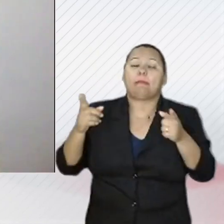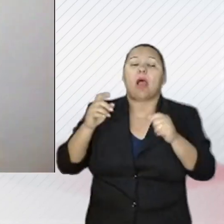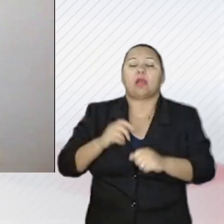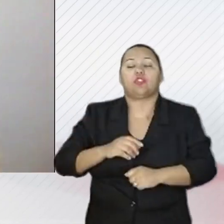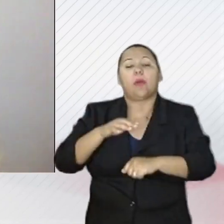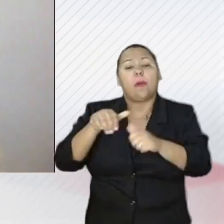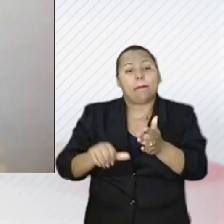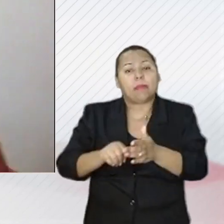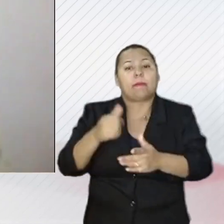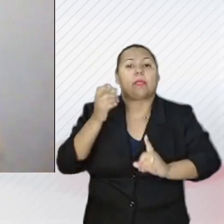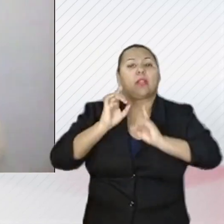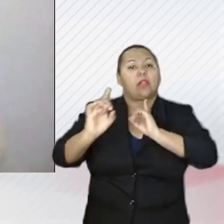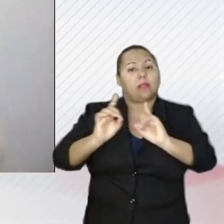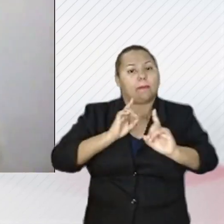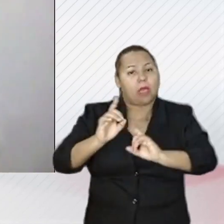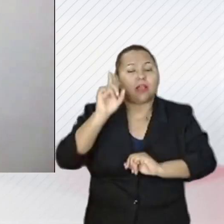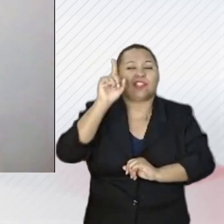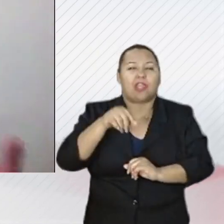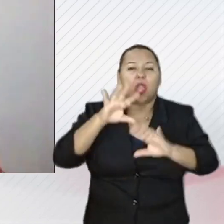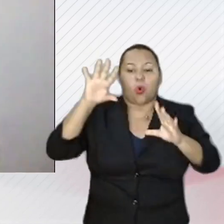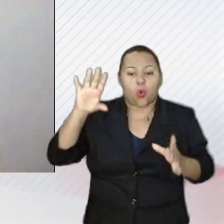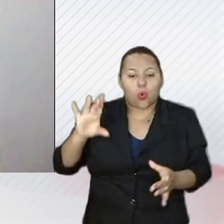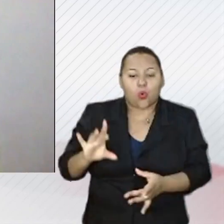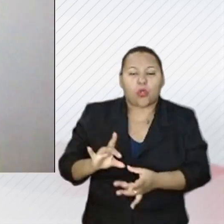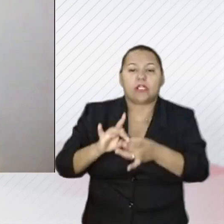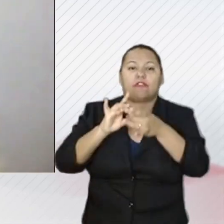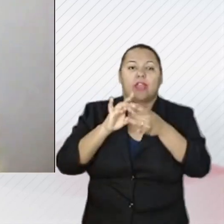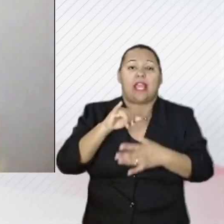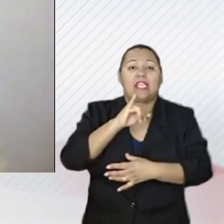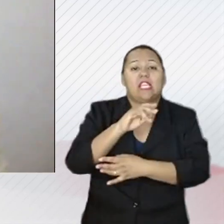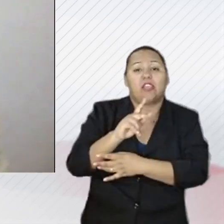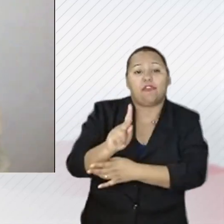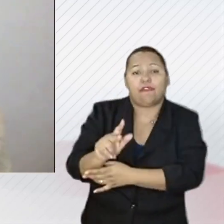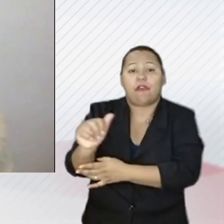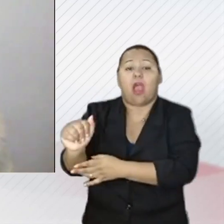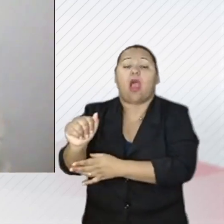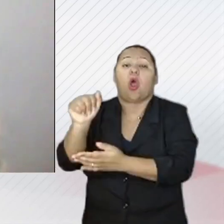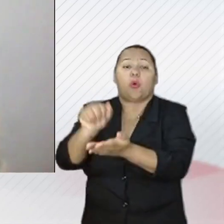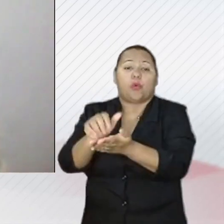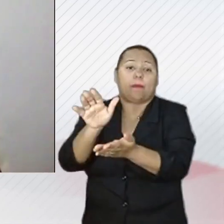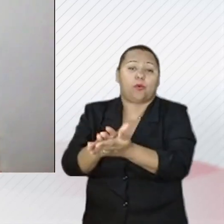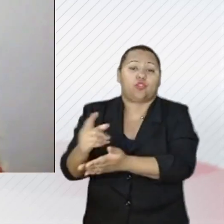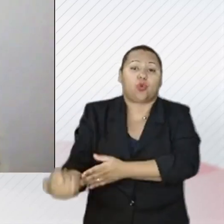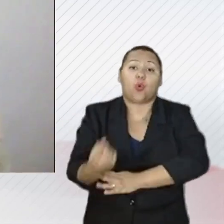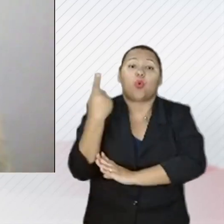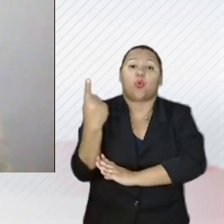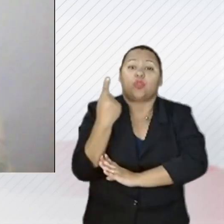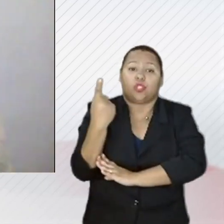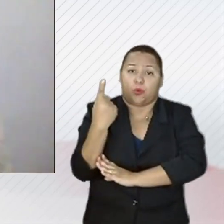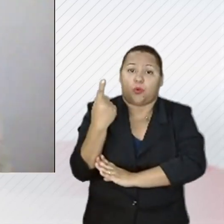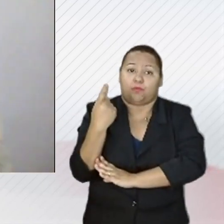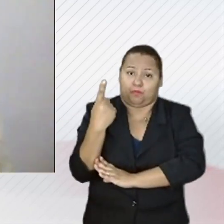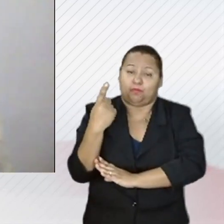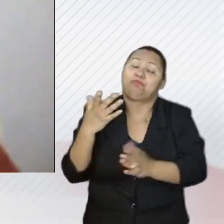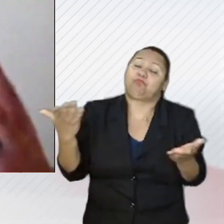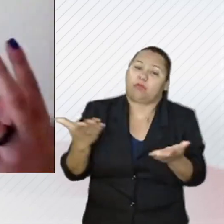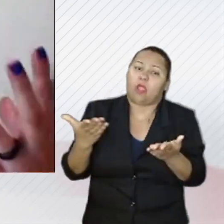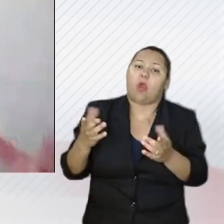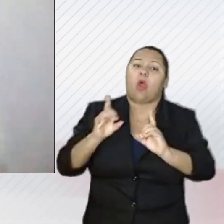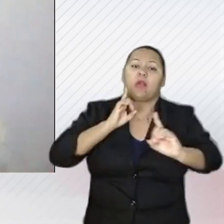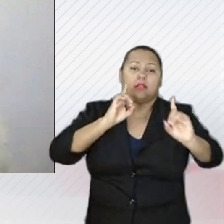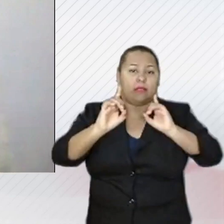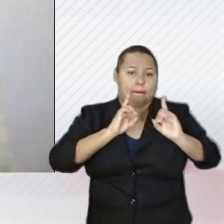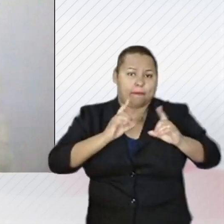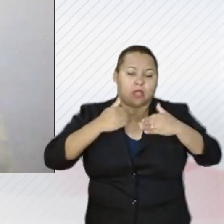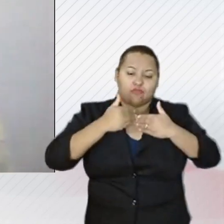é unificar no IVA, né, num imposto único. Então, essa é o debate que está ocorrendo agora, que já tem acúmulo